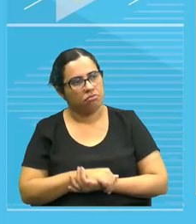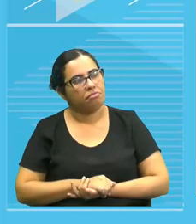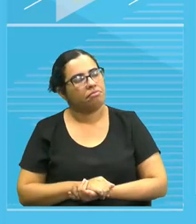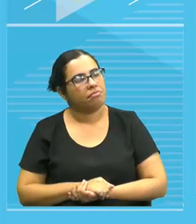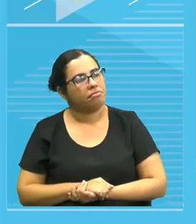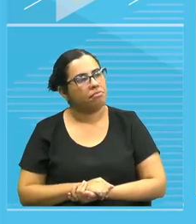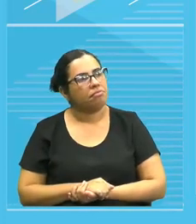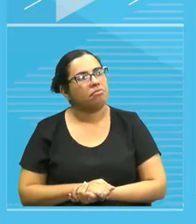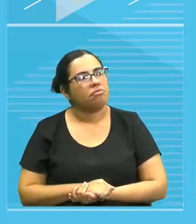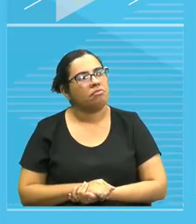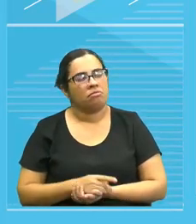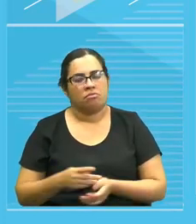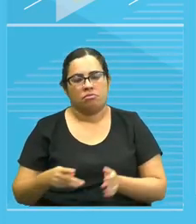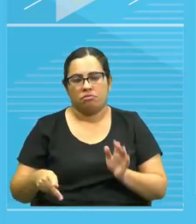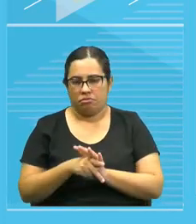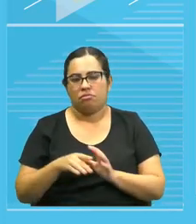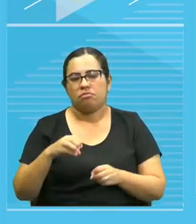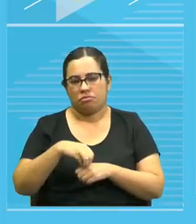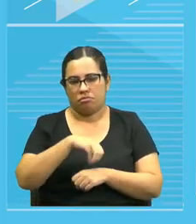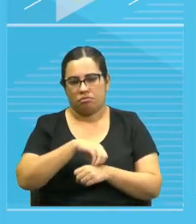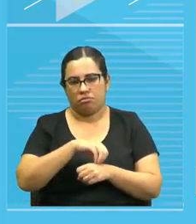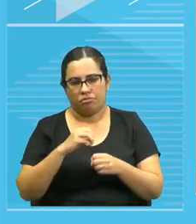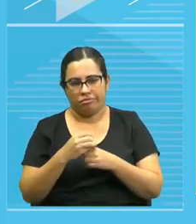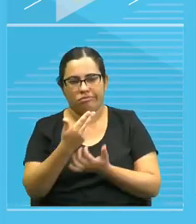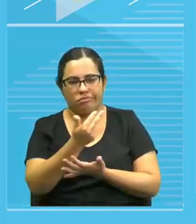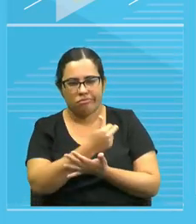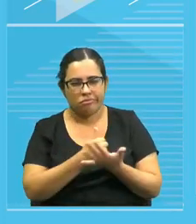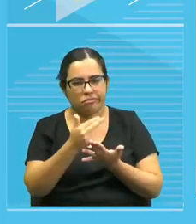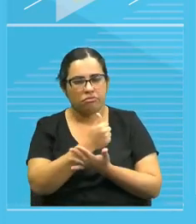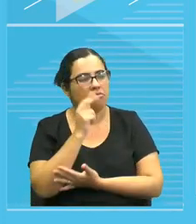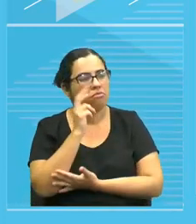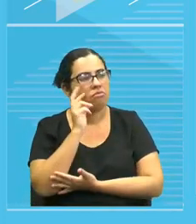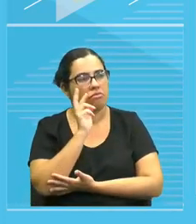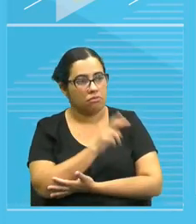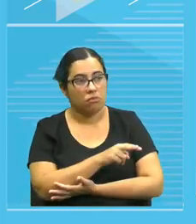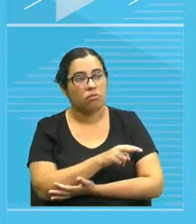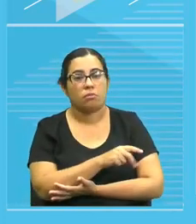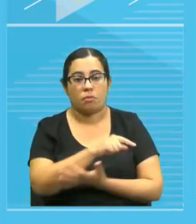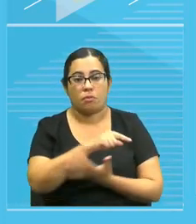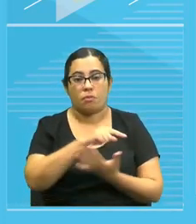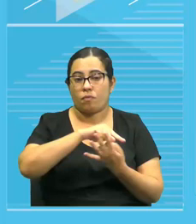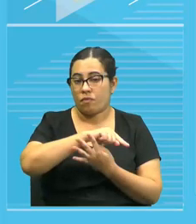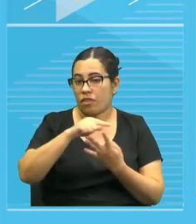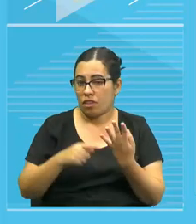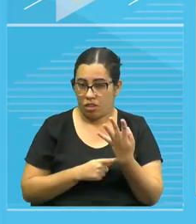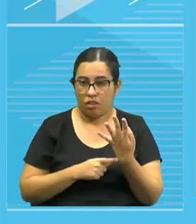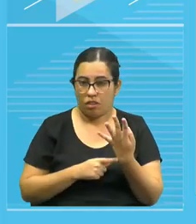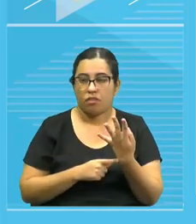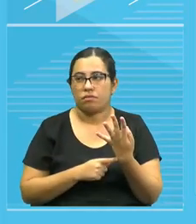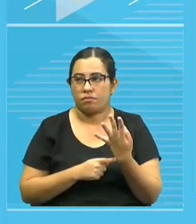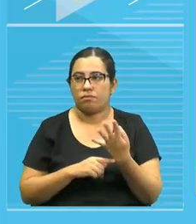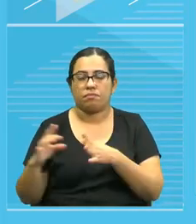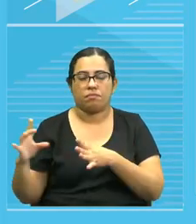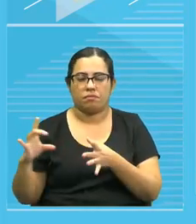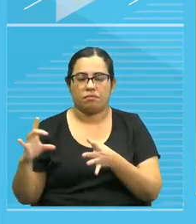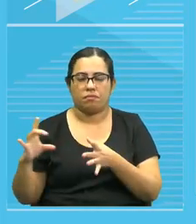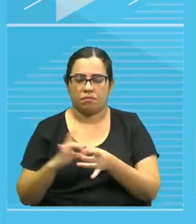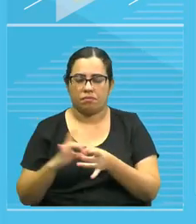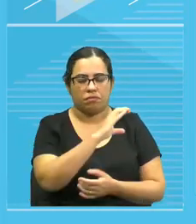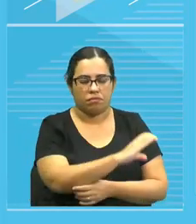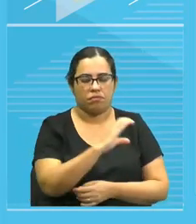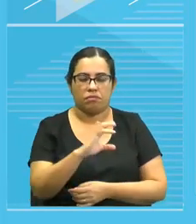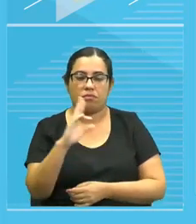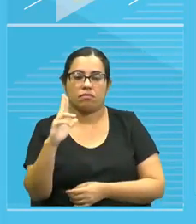essa molécula que eu acabei de desenhar nós temos quatro ligações carbono e hidrogênio